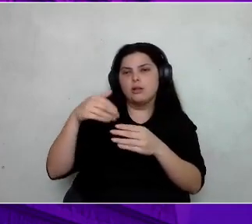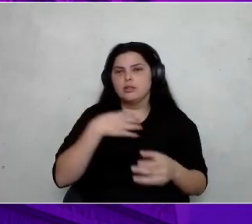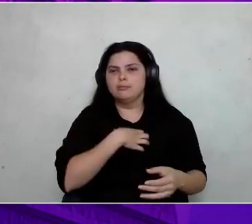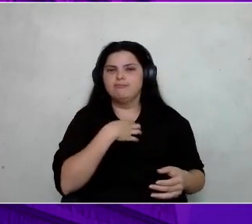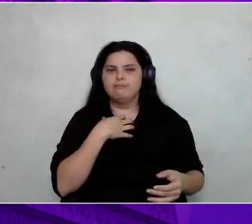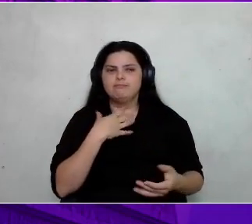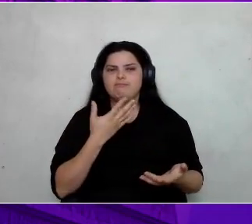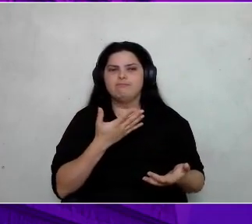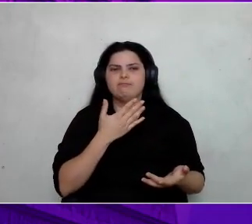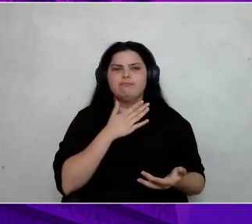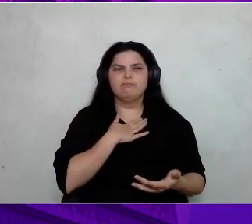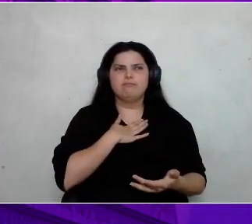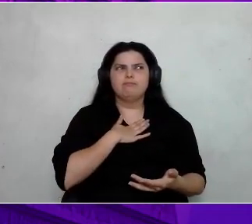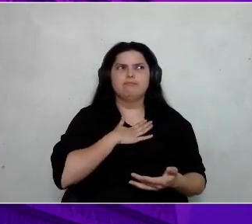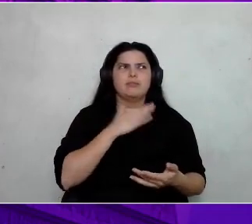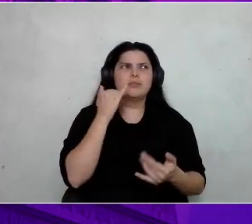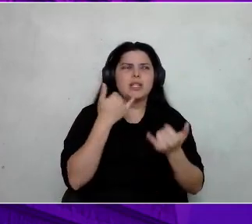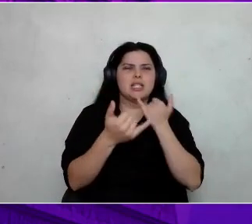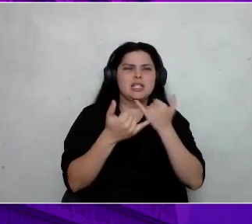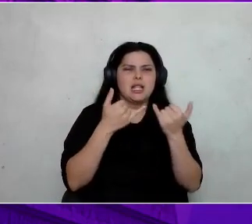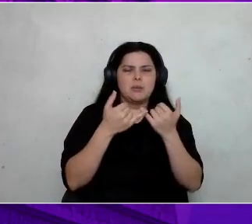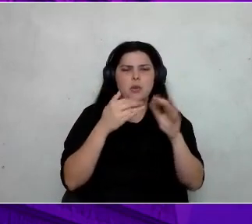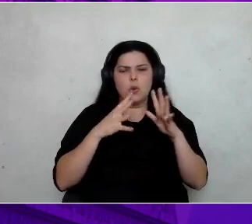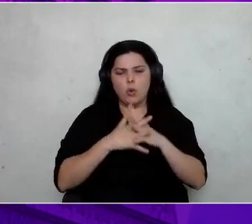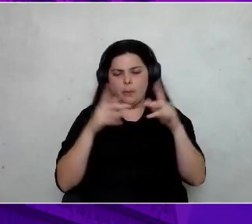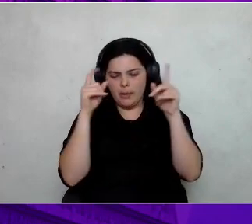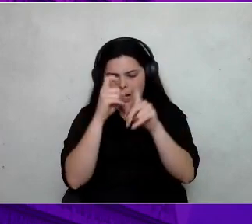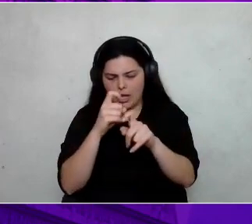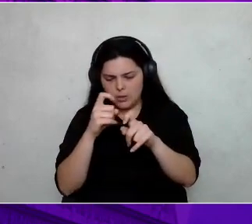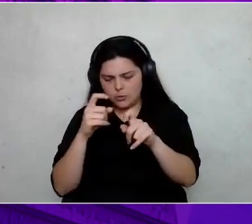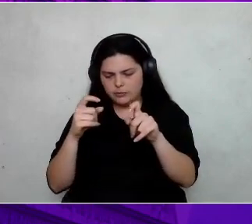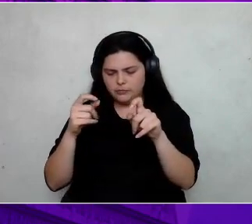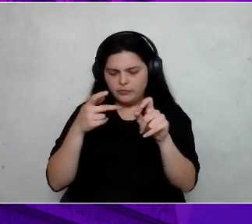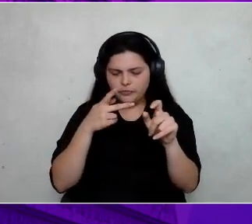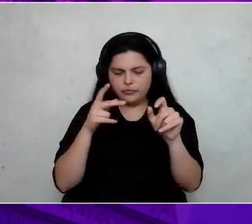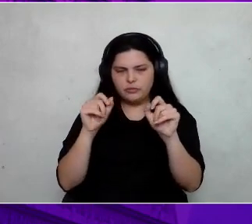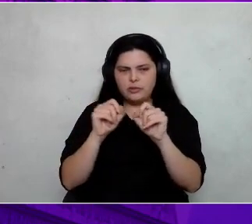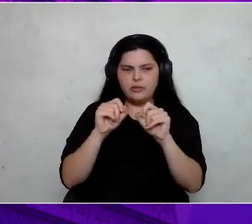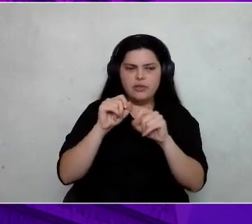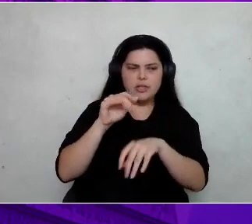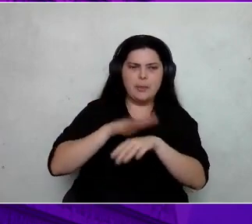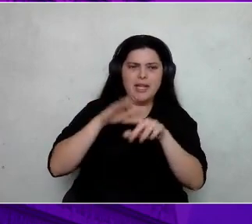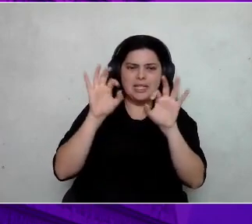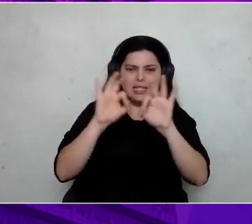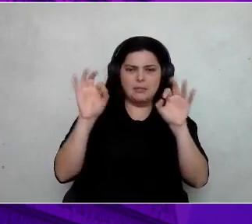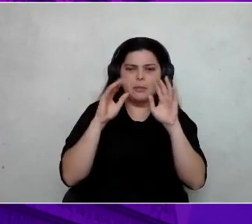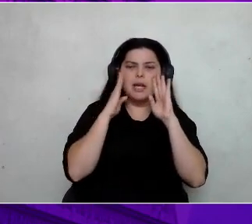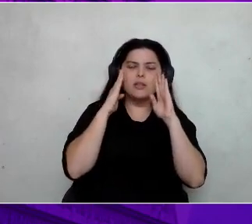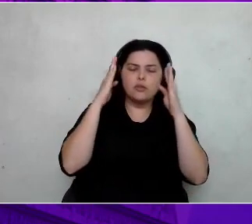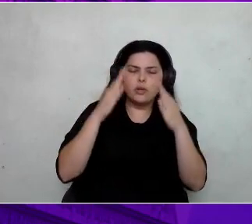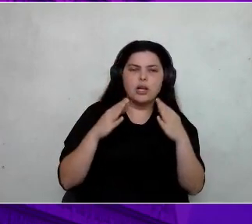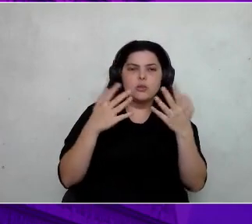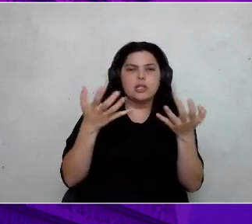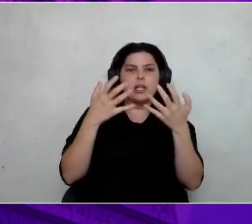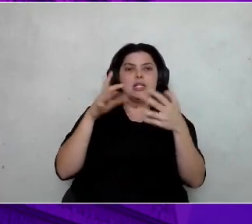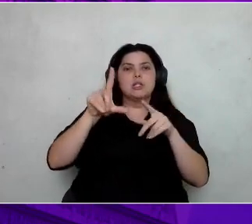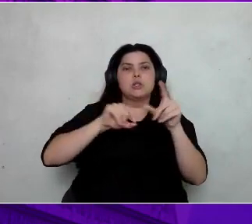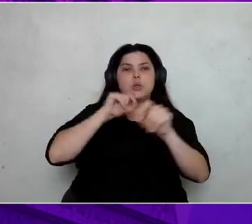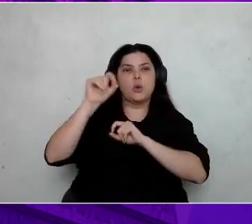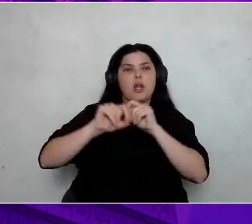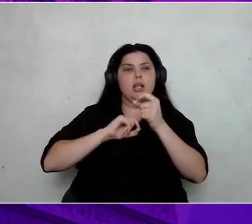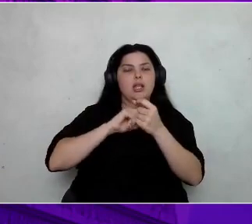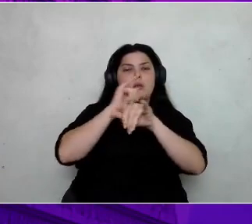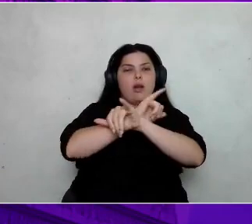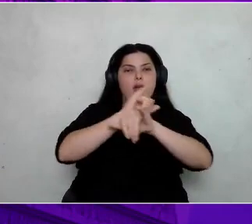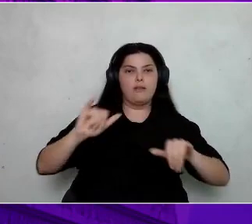quando a gente vai para o lado do complexo, ao invés de ir para o mais simples, para o mais preciso, quando a gente define que a nossa mensagem e o nosso objetivo